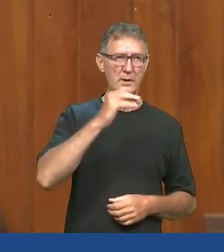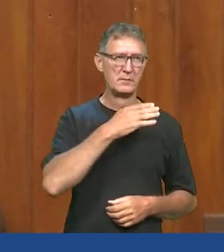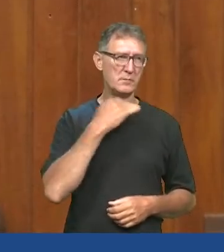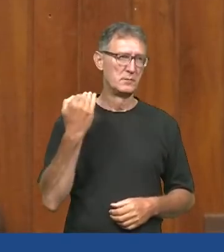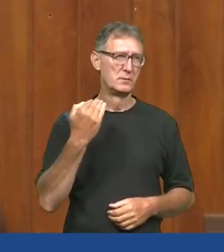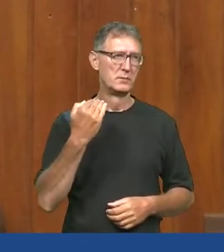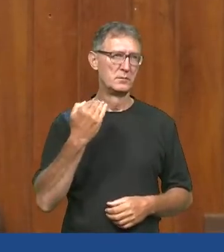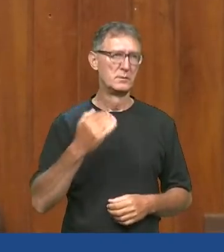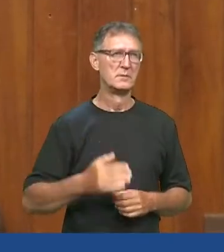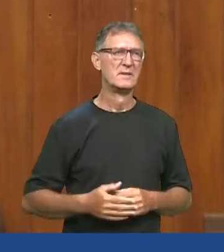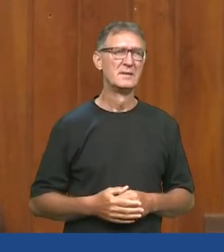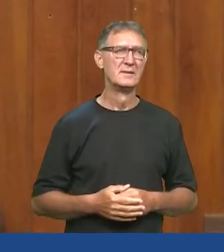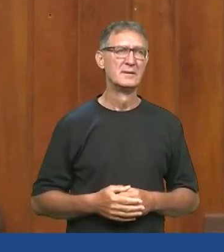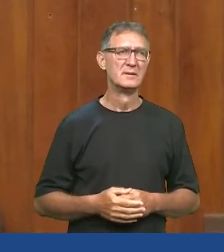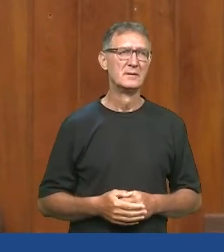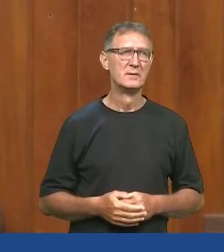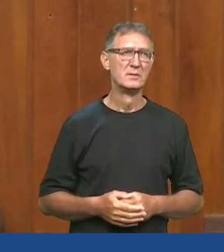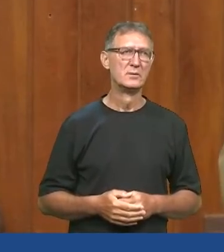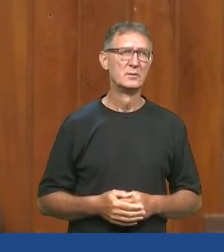Quem teve que